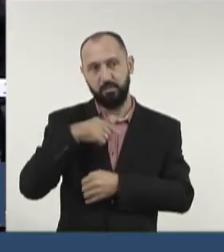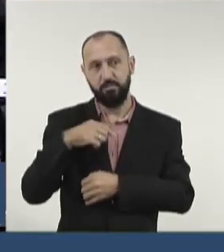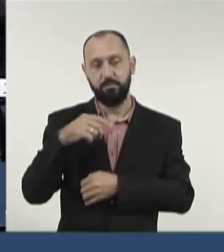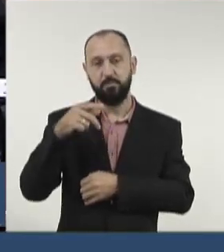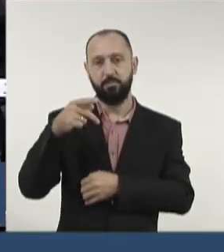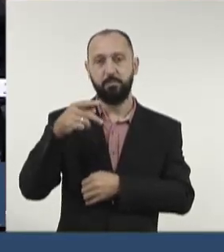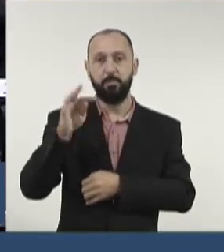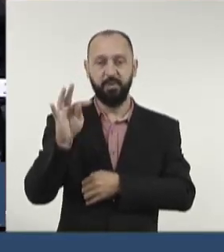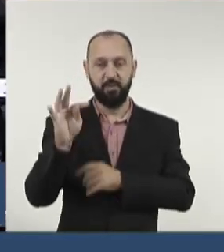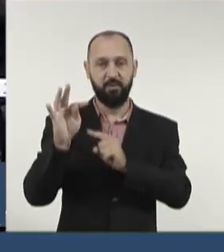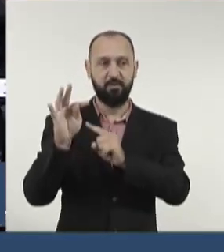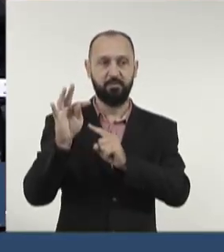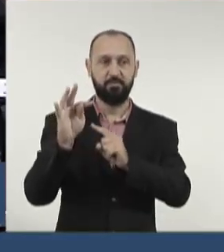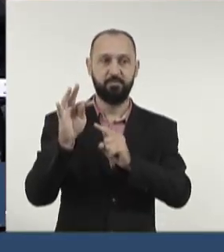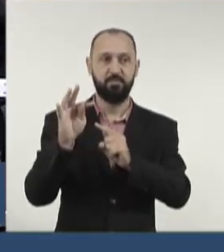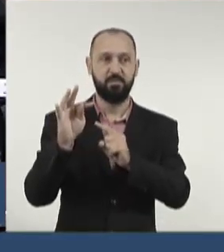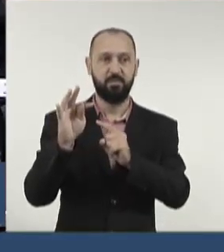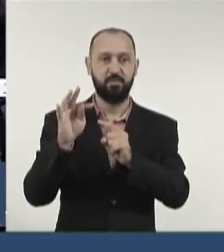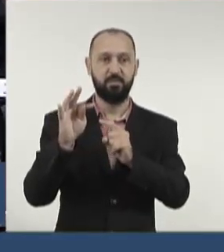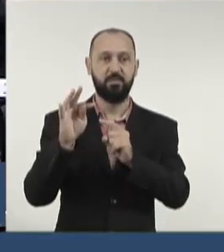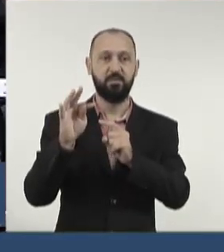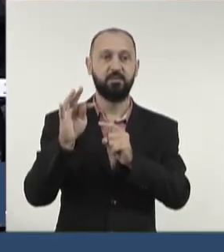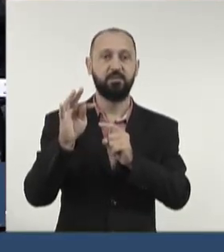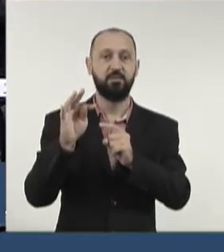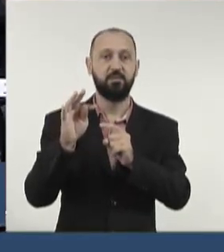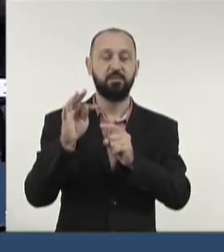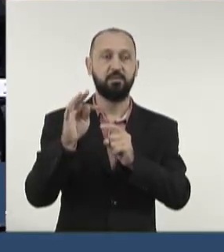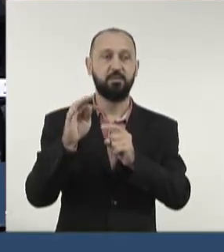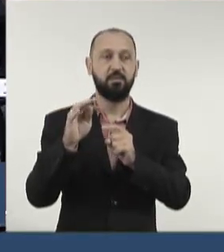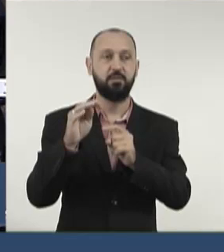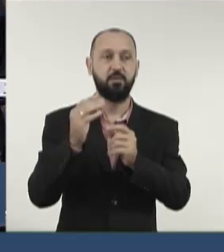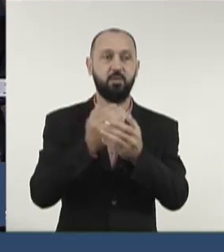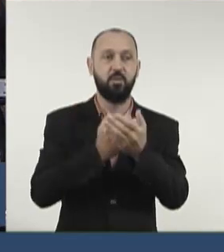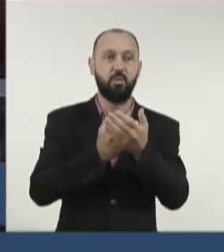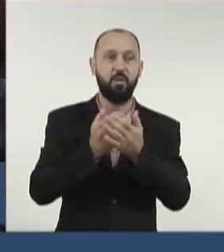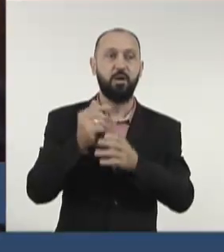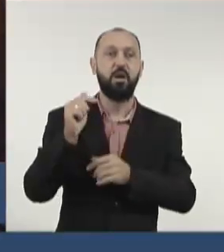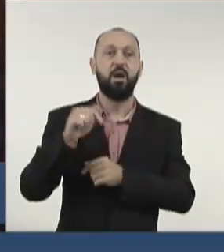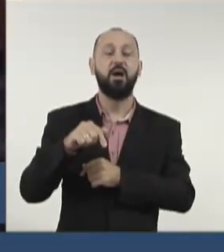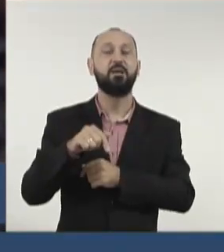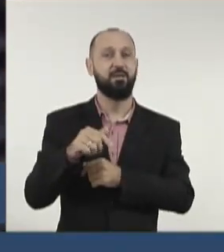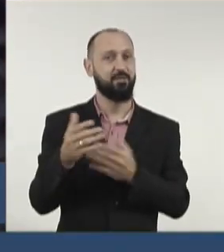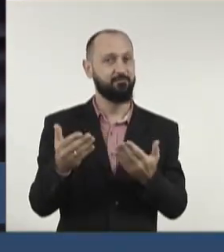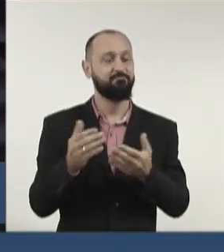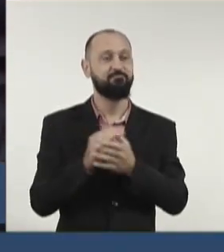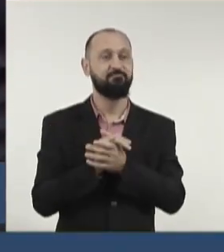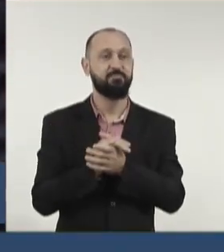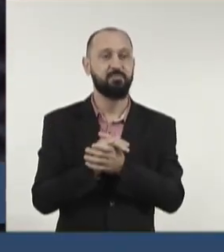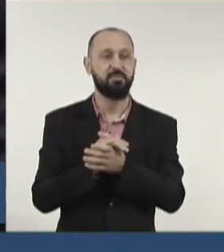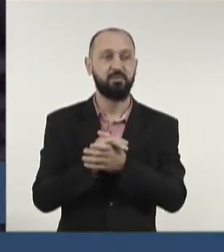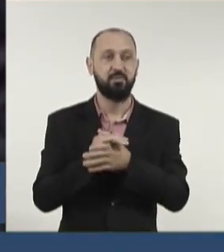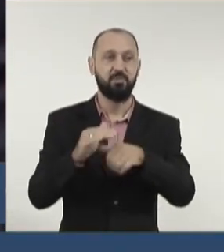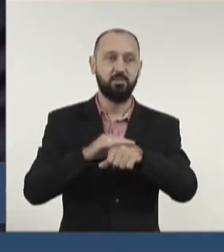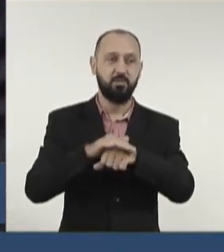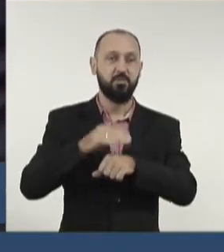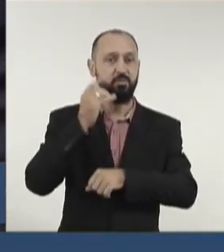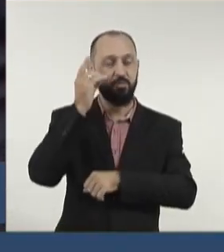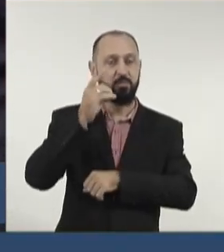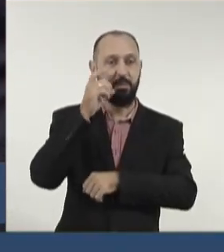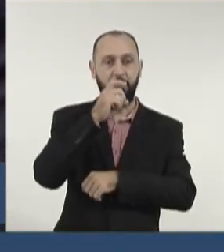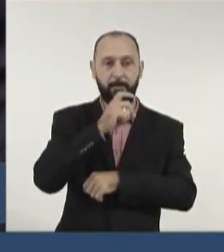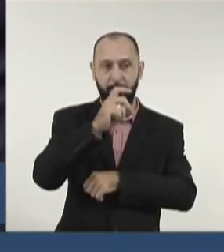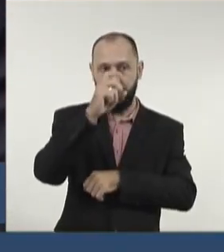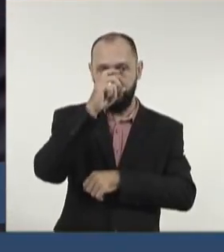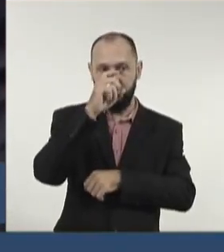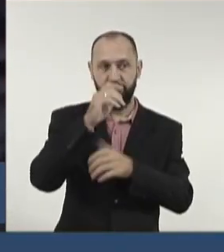PT, foi o próprio Partido dos Trabalhadores que acendeu a esse plenário, a essa casa, nas falas do deputado Zeca do